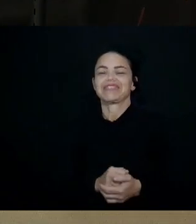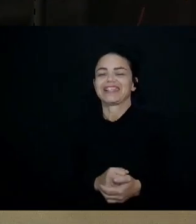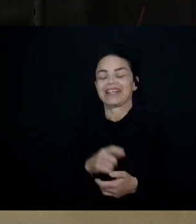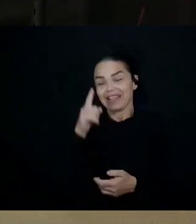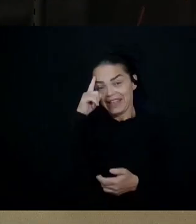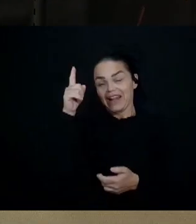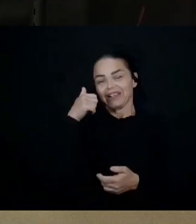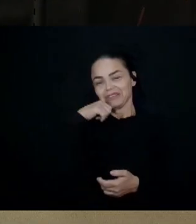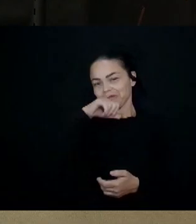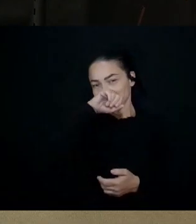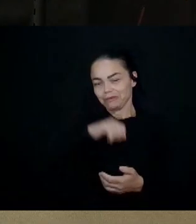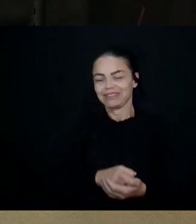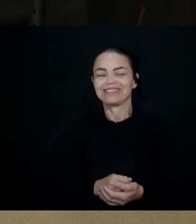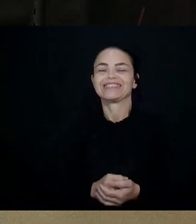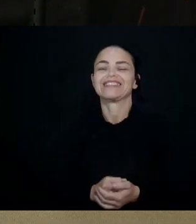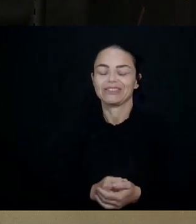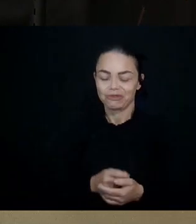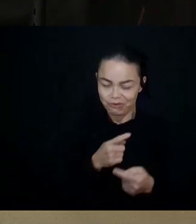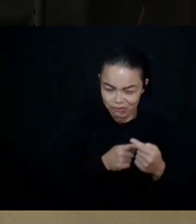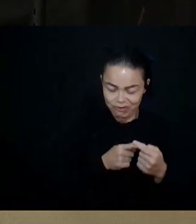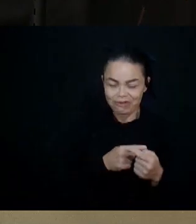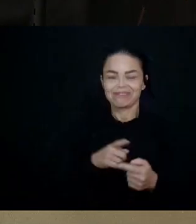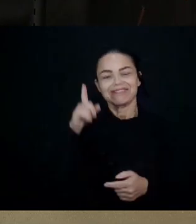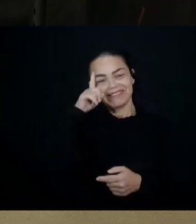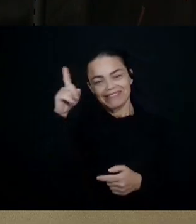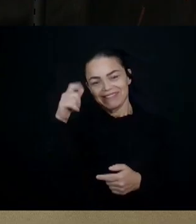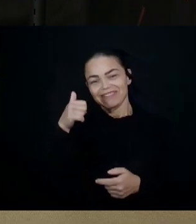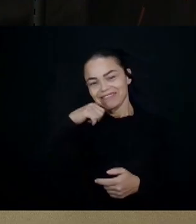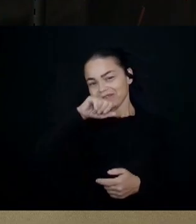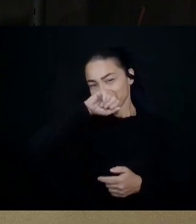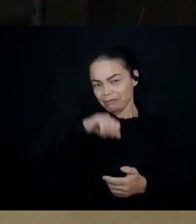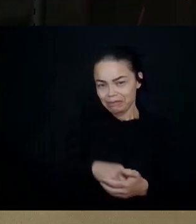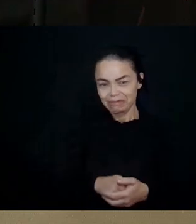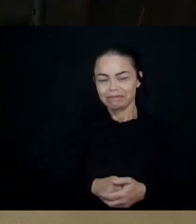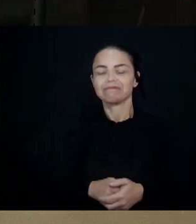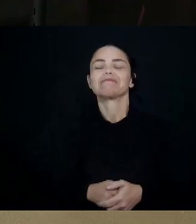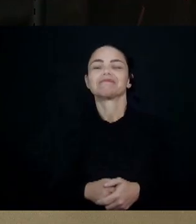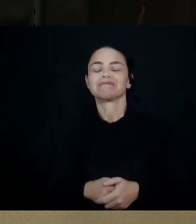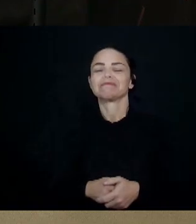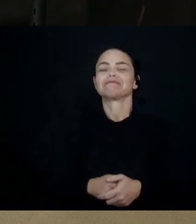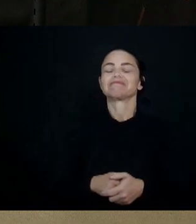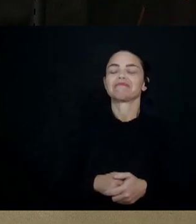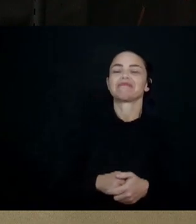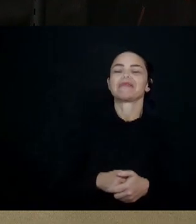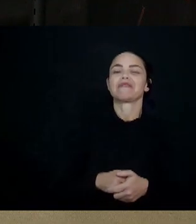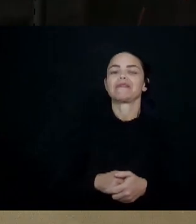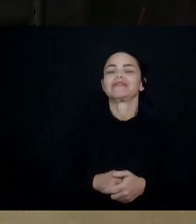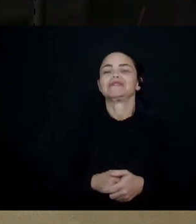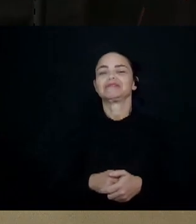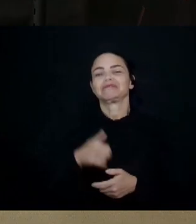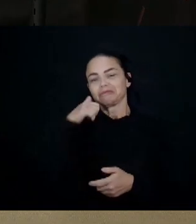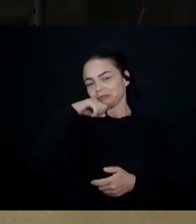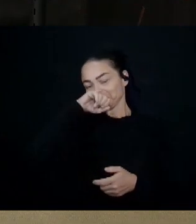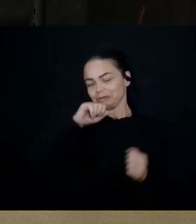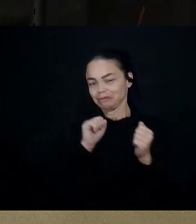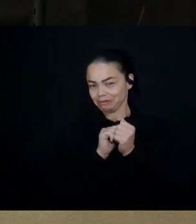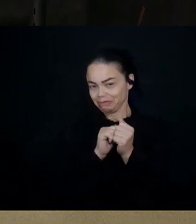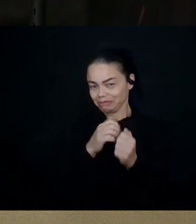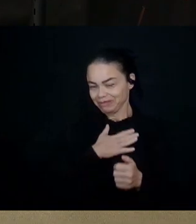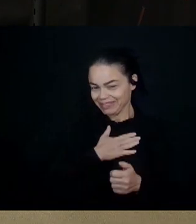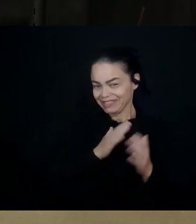Volta a fita. A ideia da sua mãe? A ideia da minha mãe. Que coisa, e a mãe tá aqui com a gente aqui no estúdio. Parabéns,